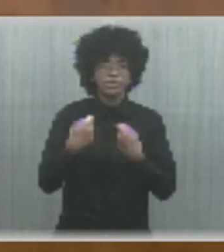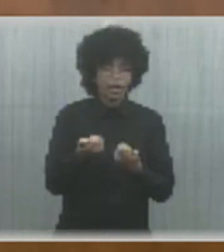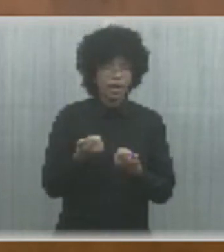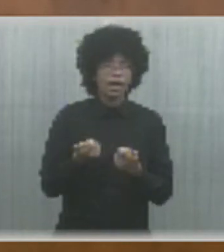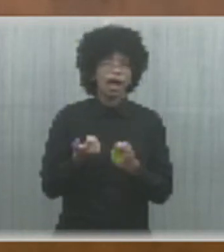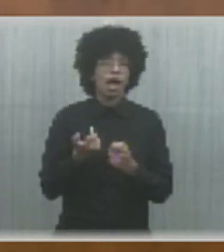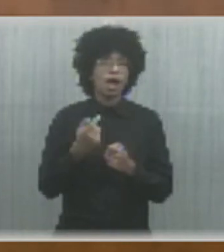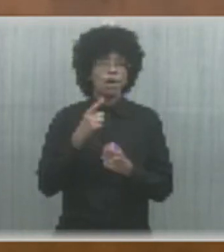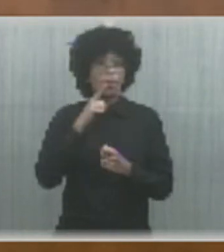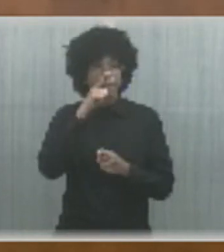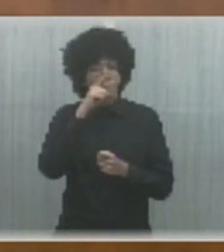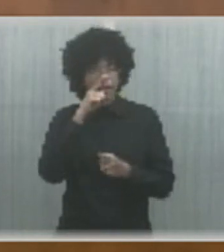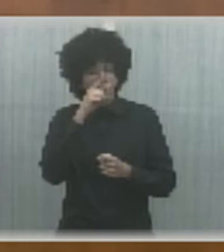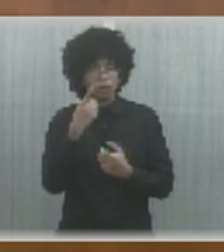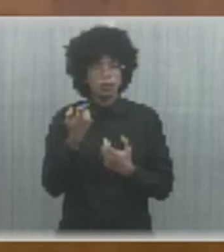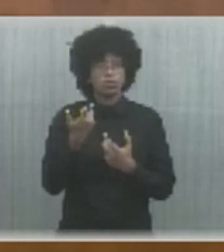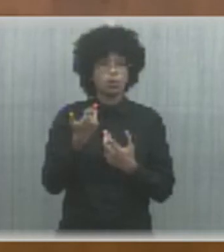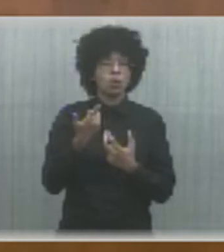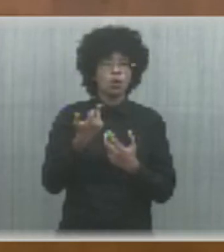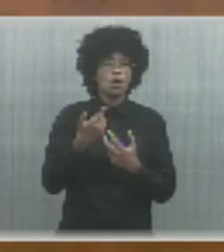parturiente ou do recém-nascido.